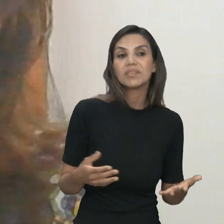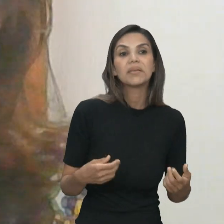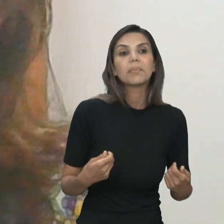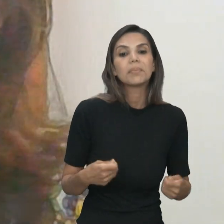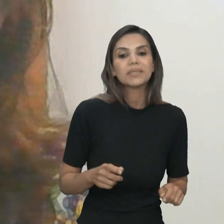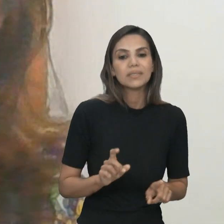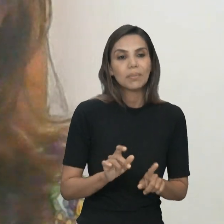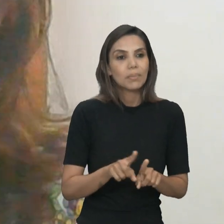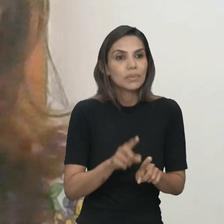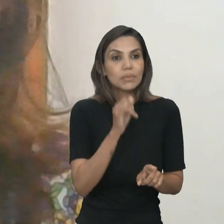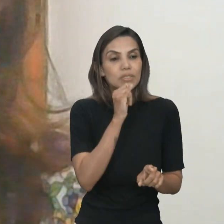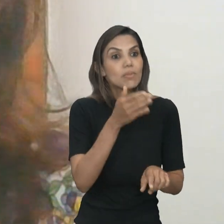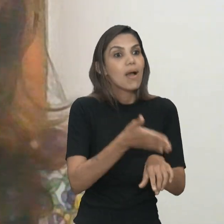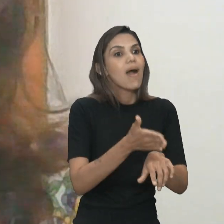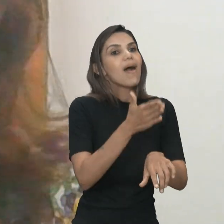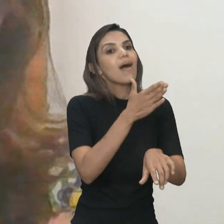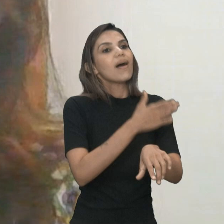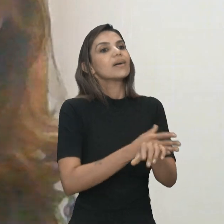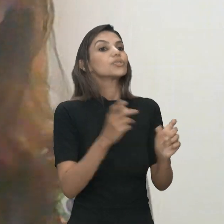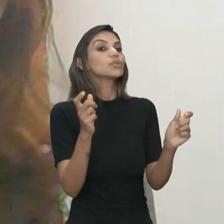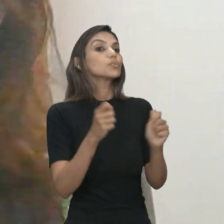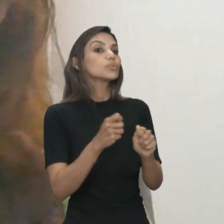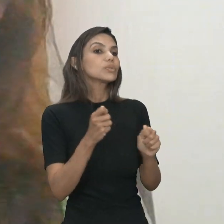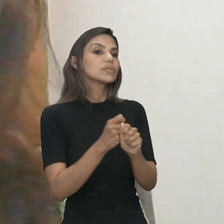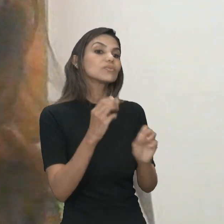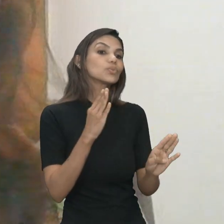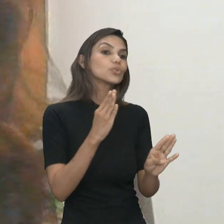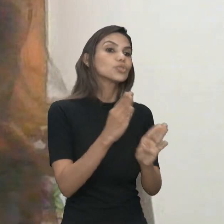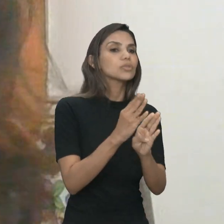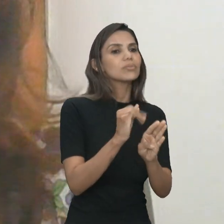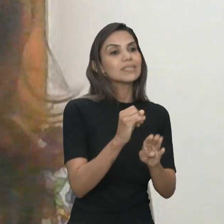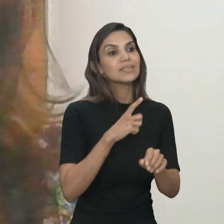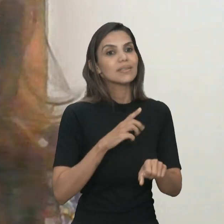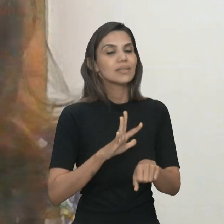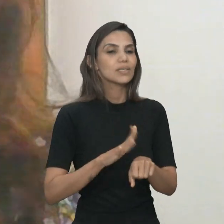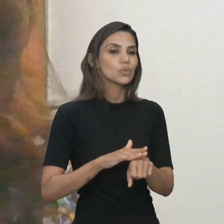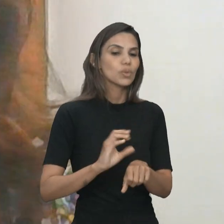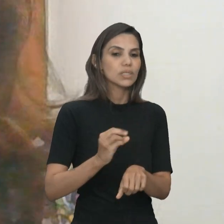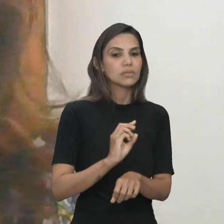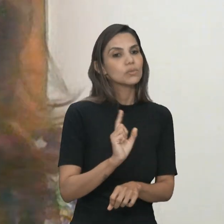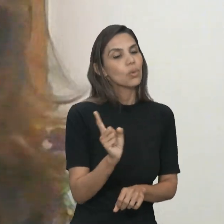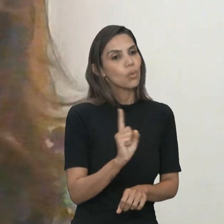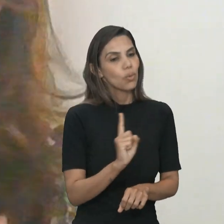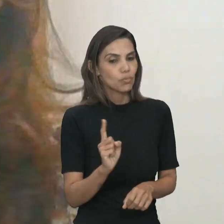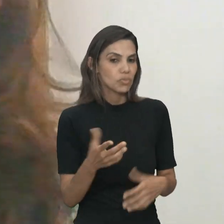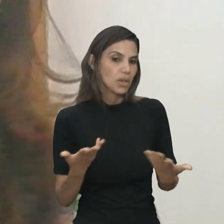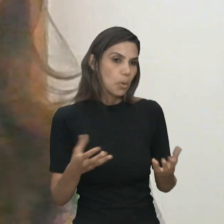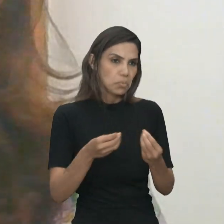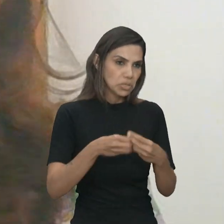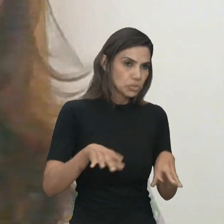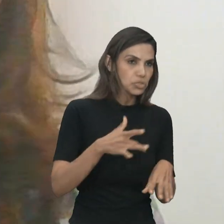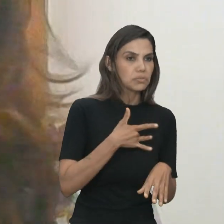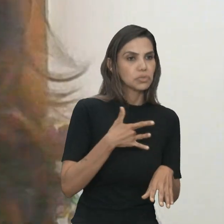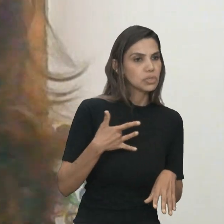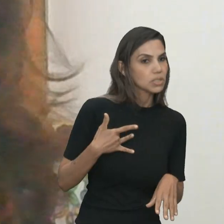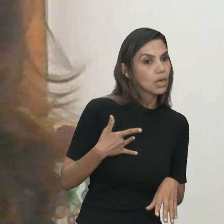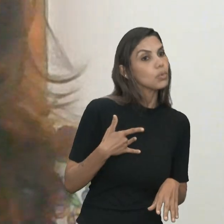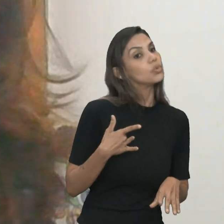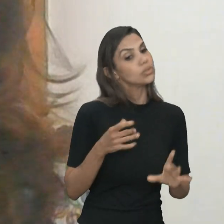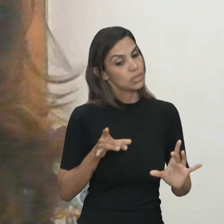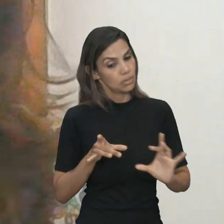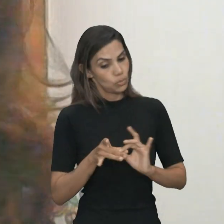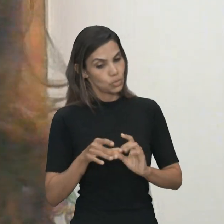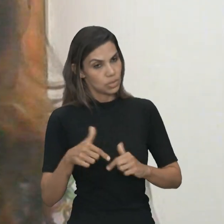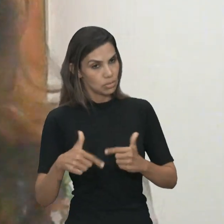partir desses exames é possível, então, a gente detectar né, precocemente algum tipo de morbidade relacionada ou